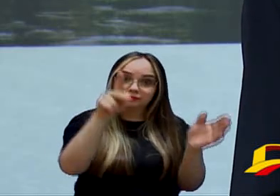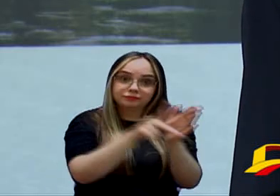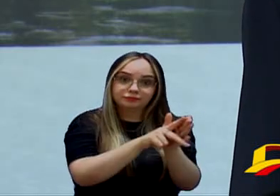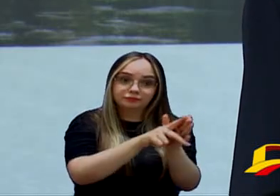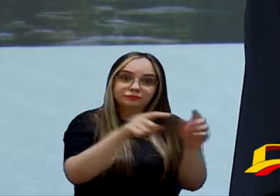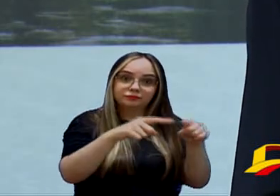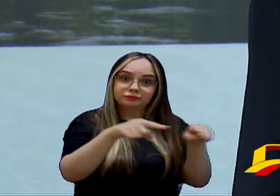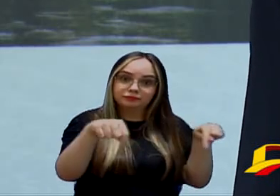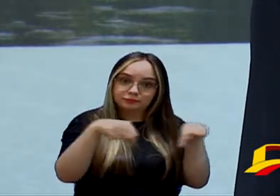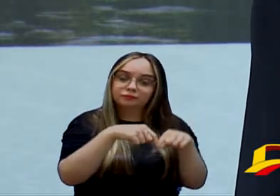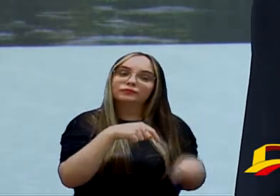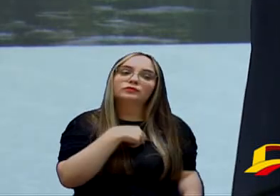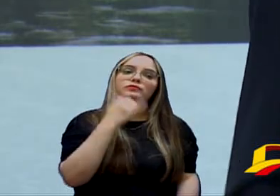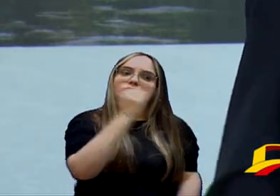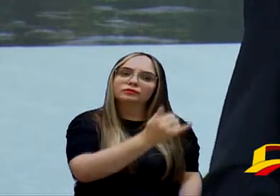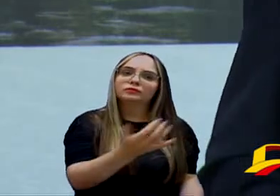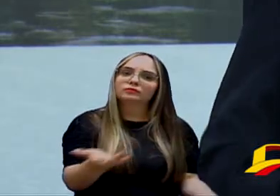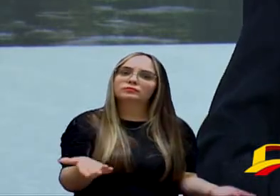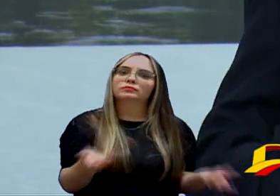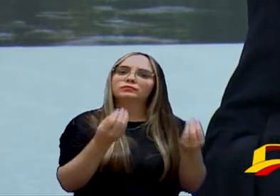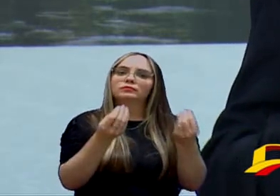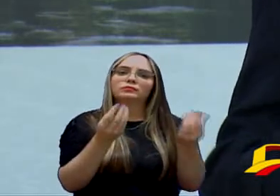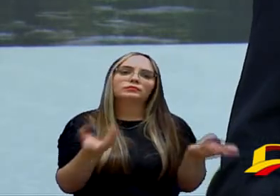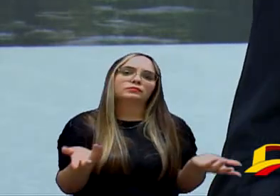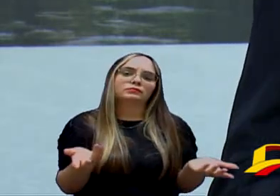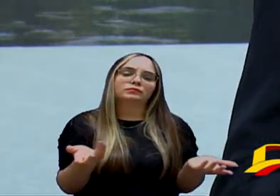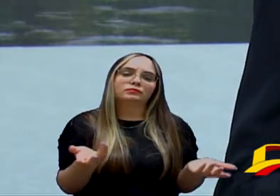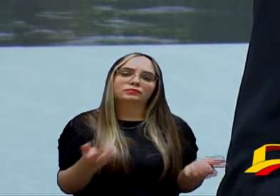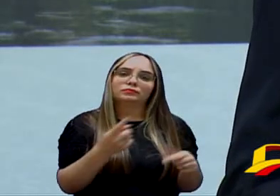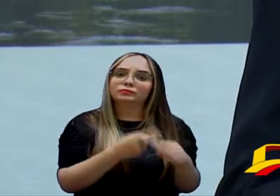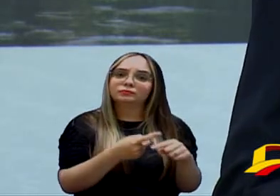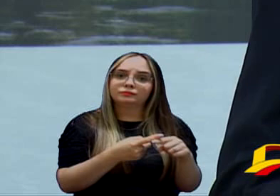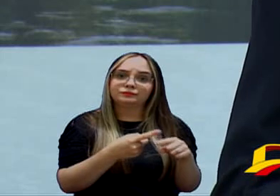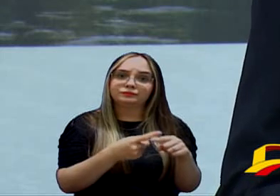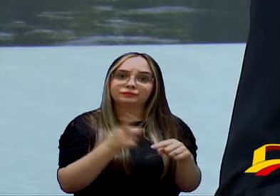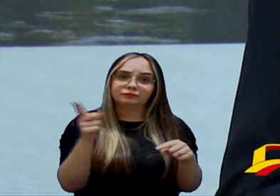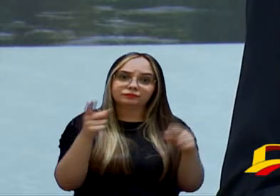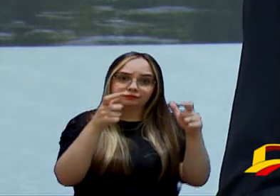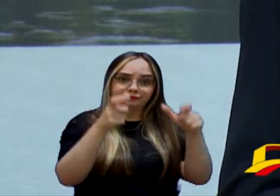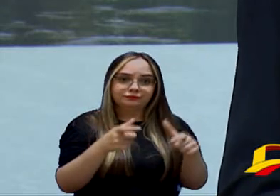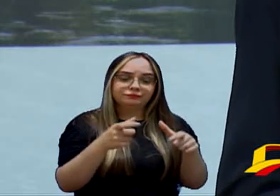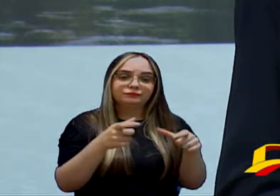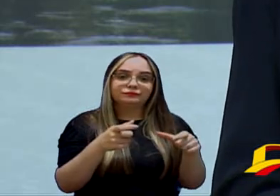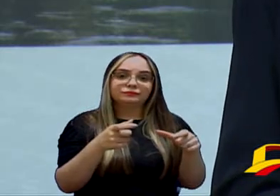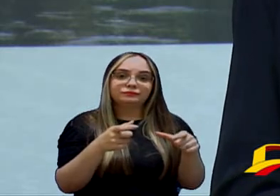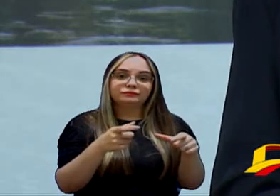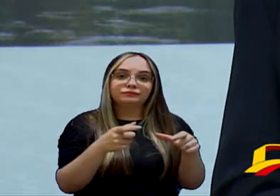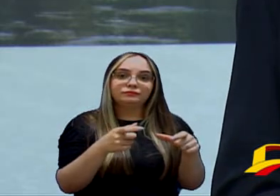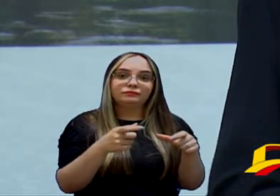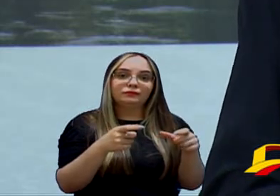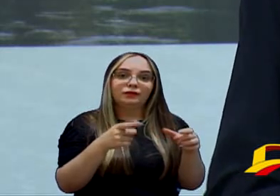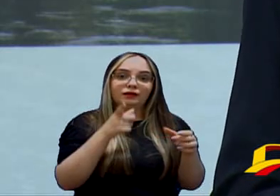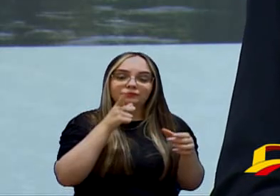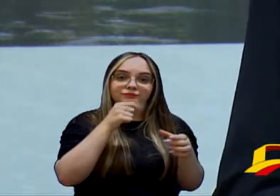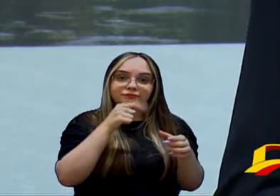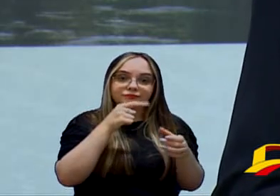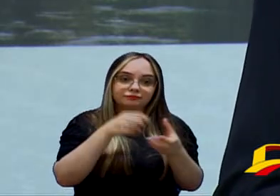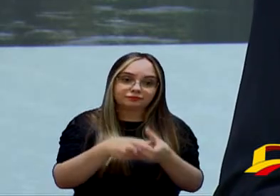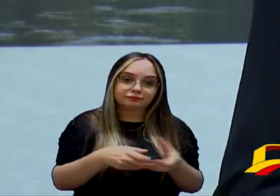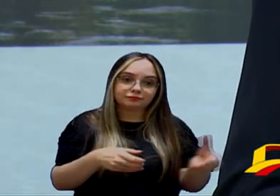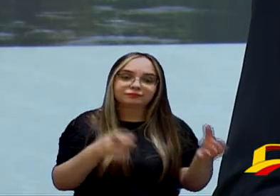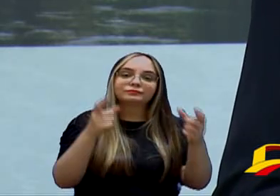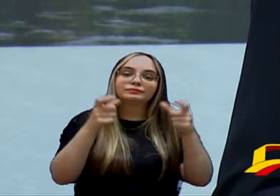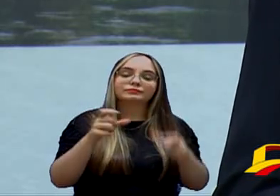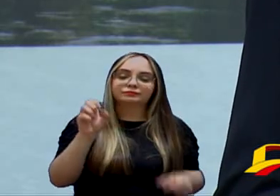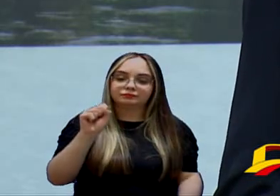do terreno aquela aquela ação de escoamento da água do